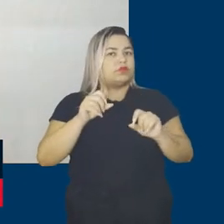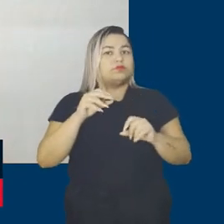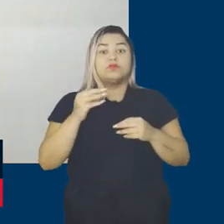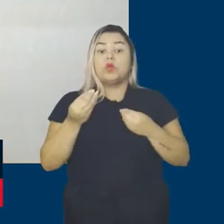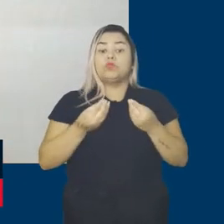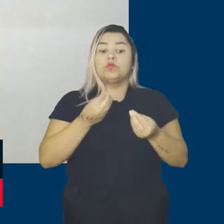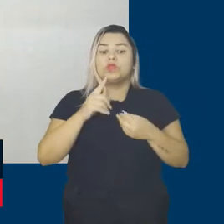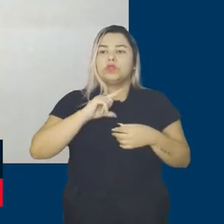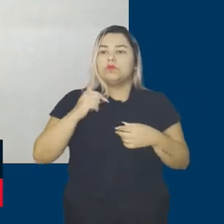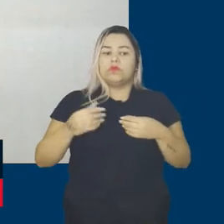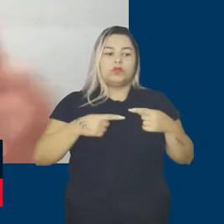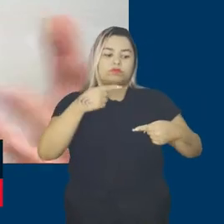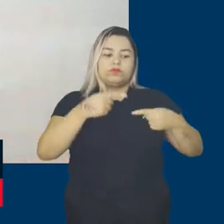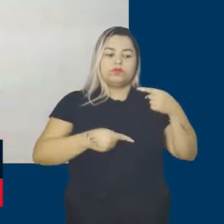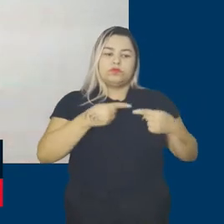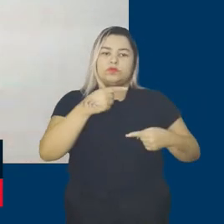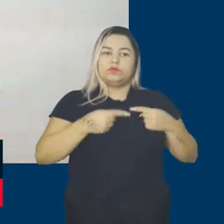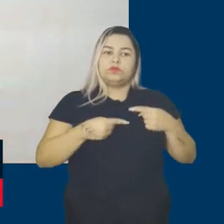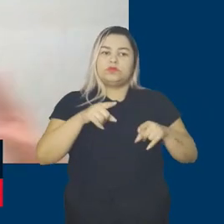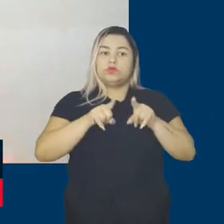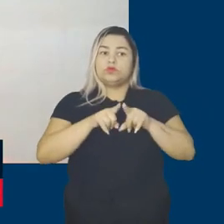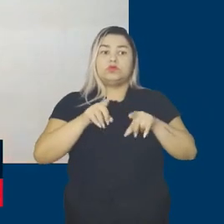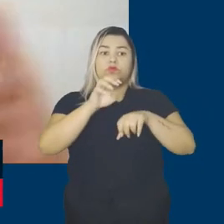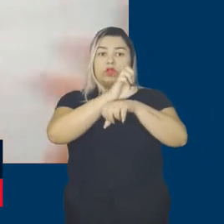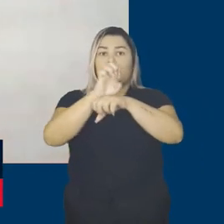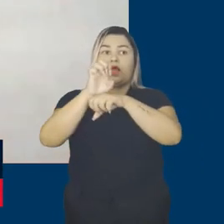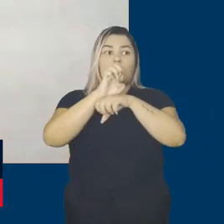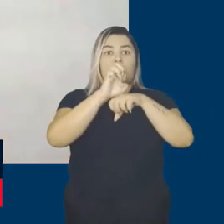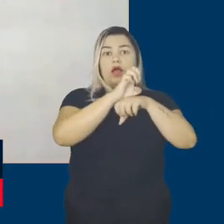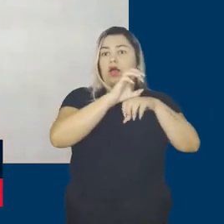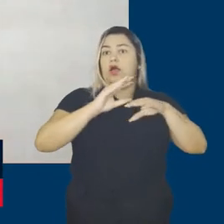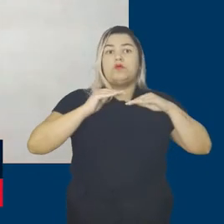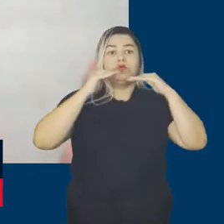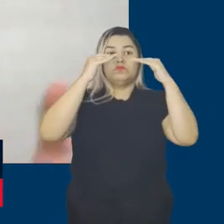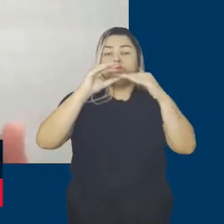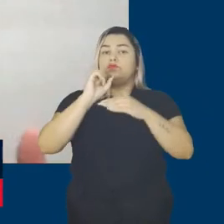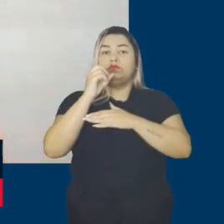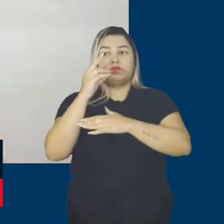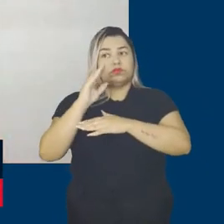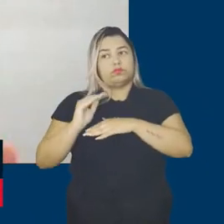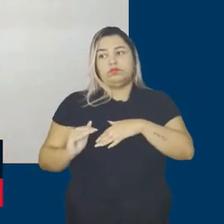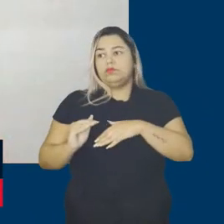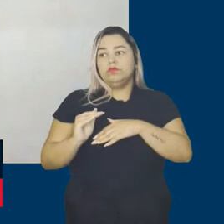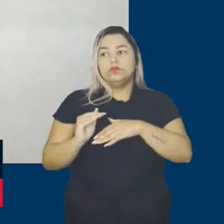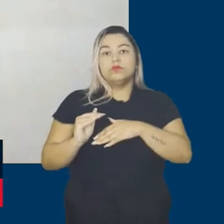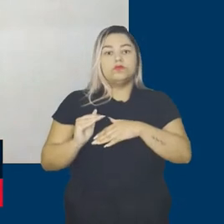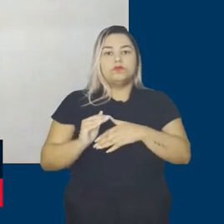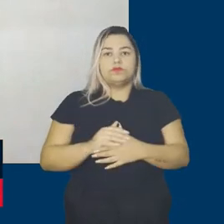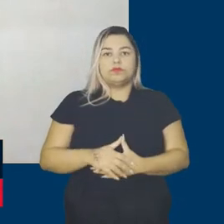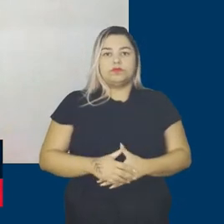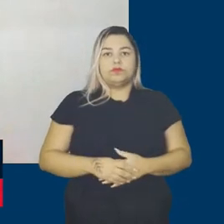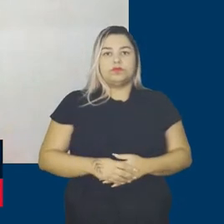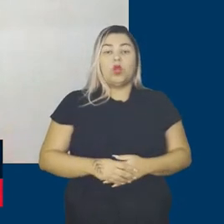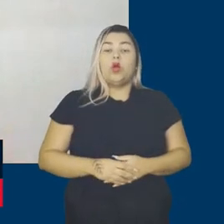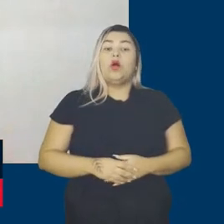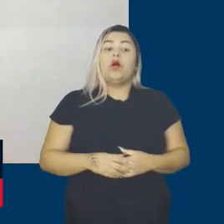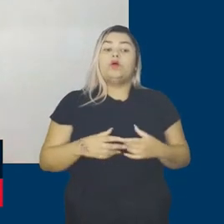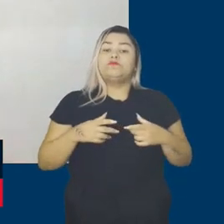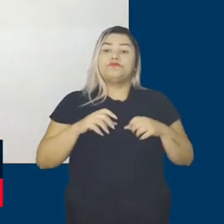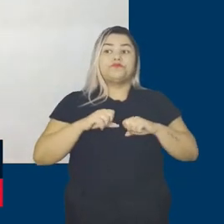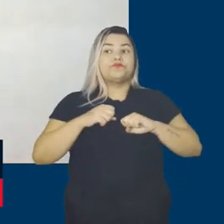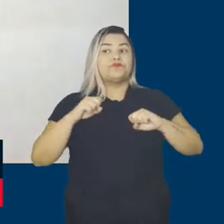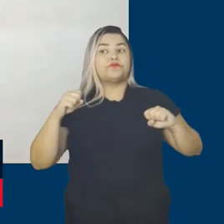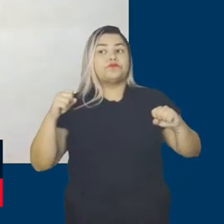fazendo esse debate de se o Estado é grande ou é pequeno, é máximo ou é mínimo, qual é o tamanho,